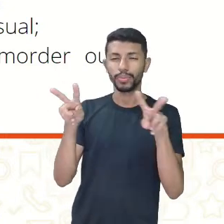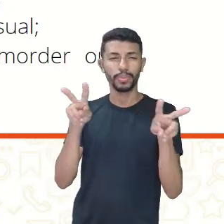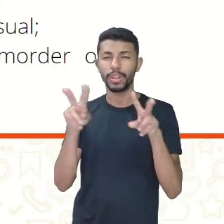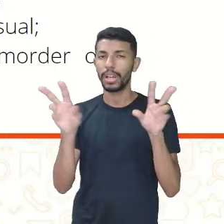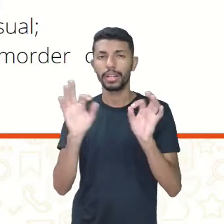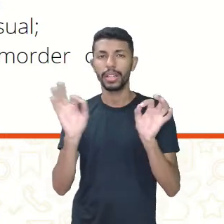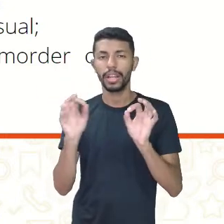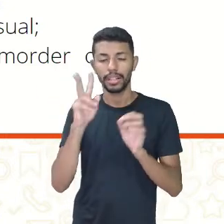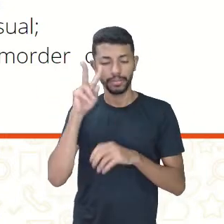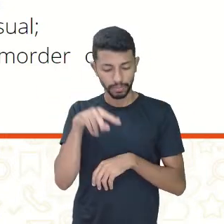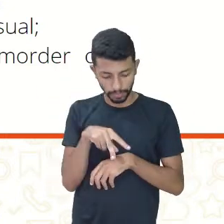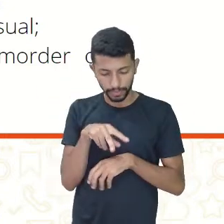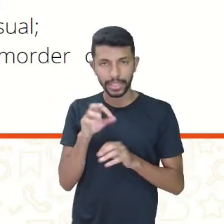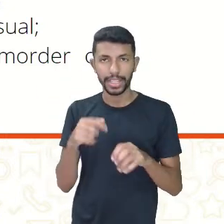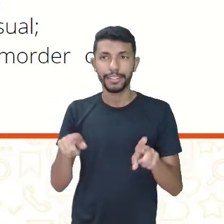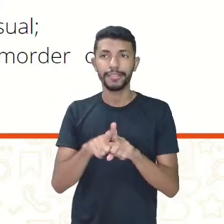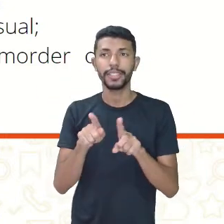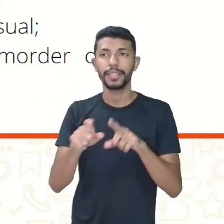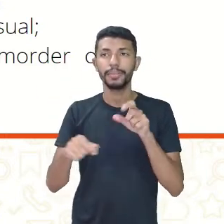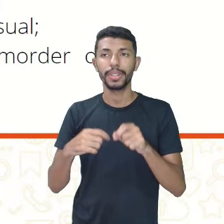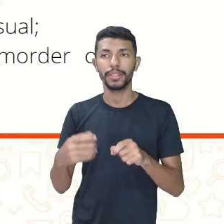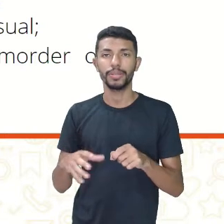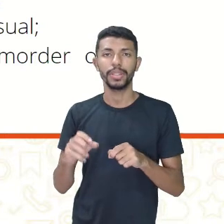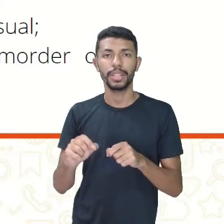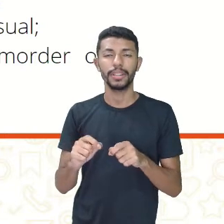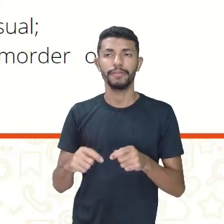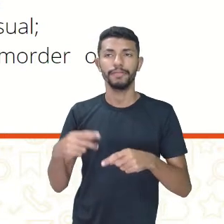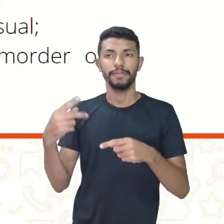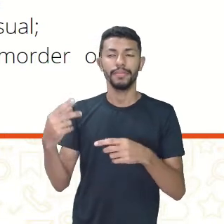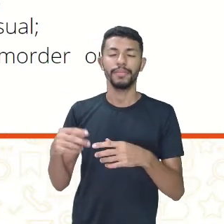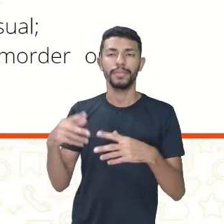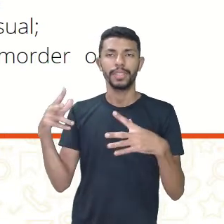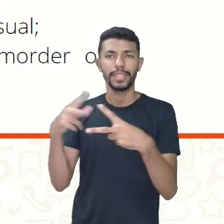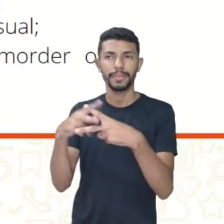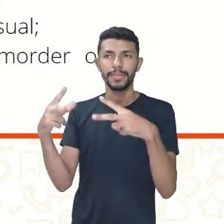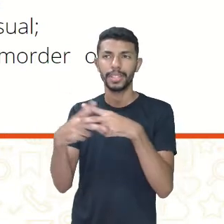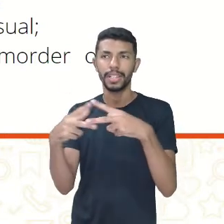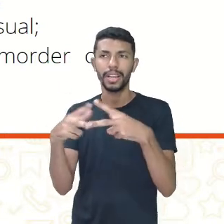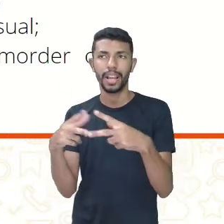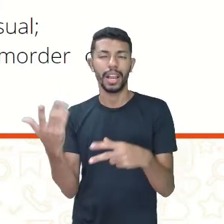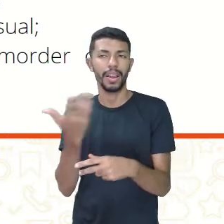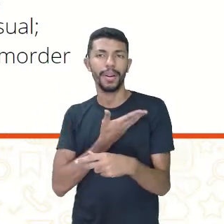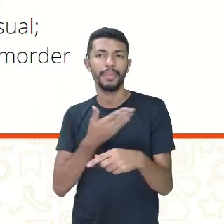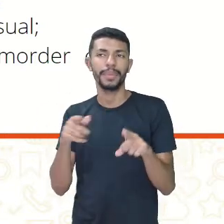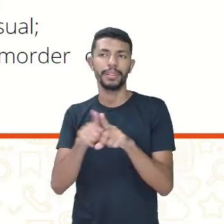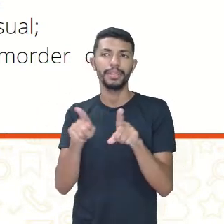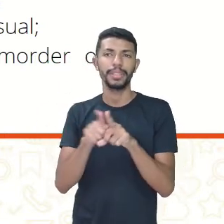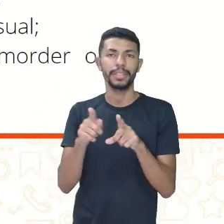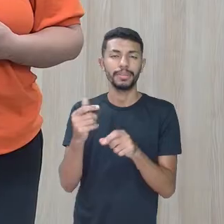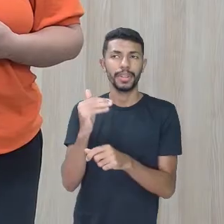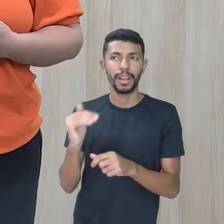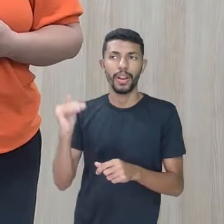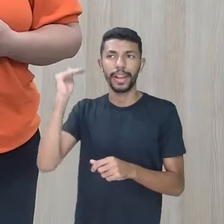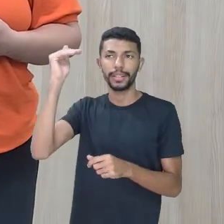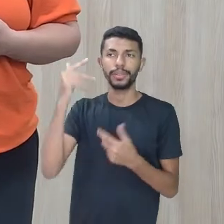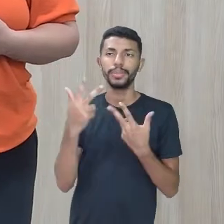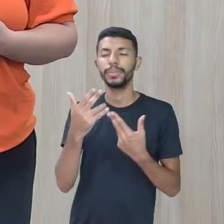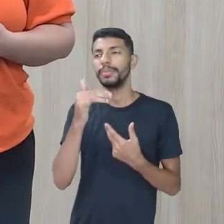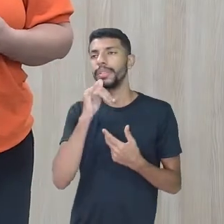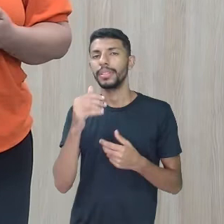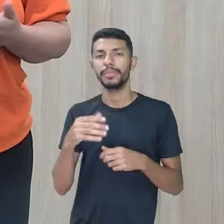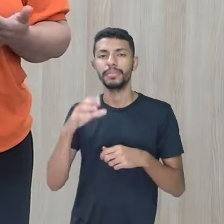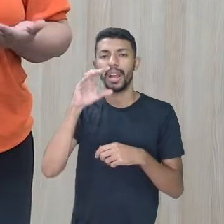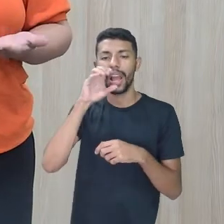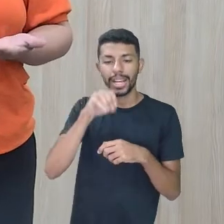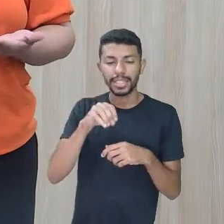visual. Agressão física contra os colegas e adultos, como morder ou chutar. A